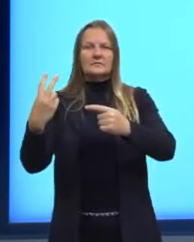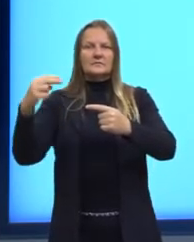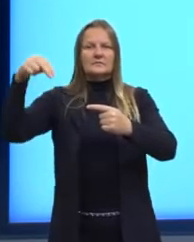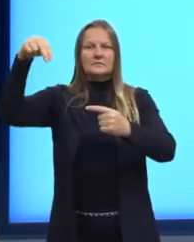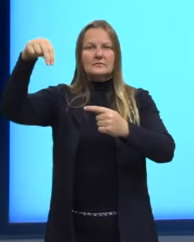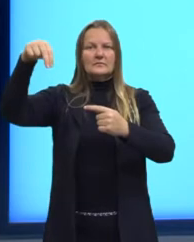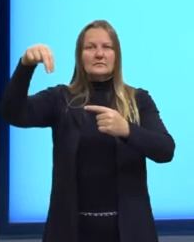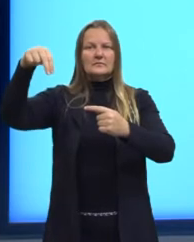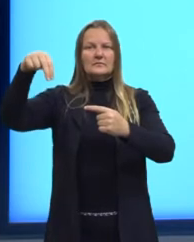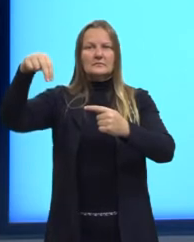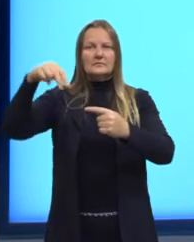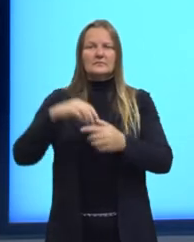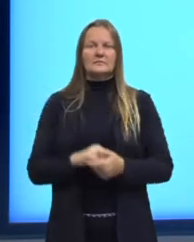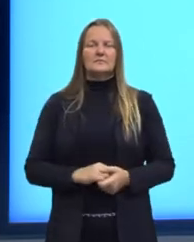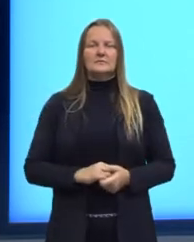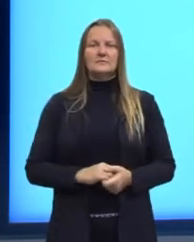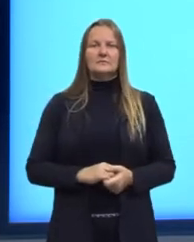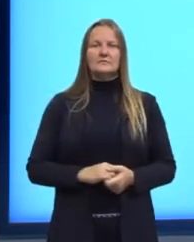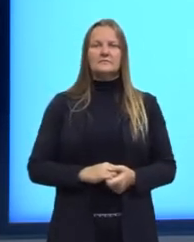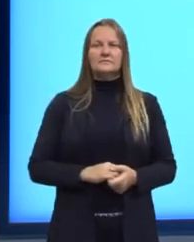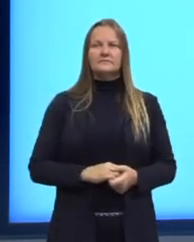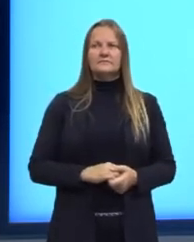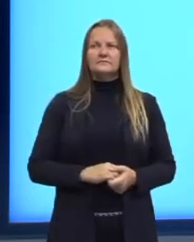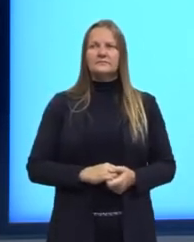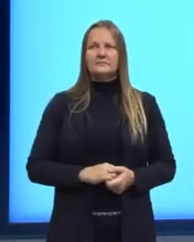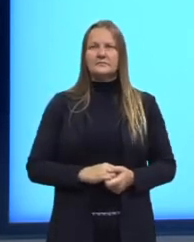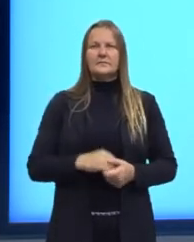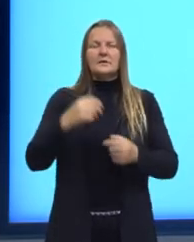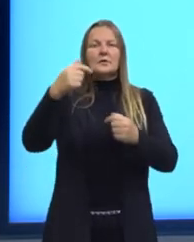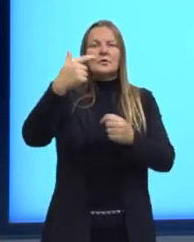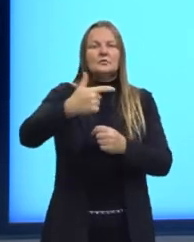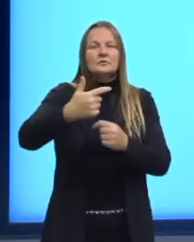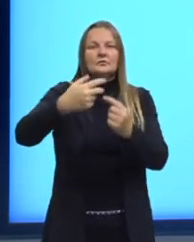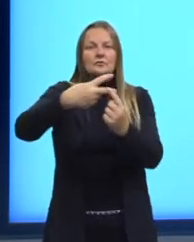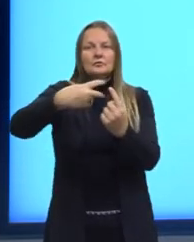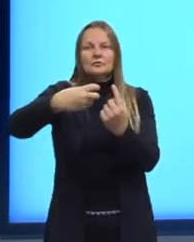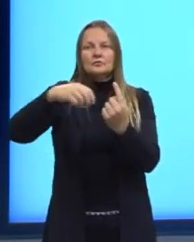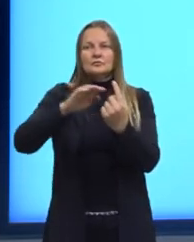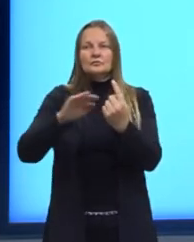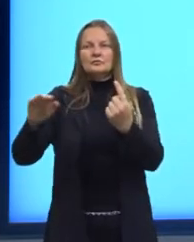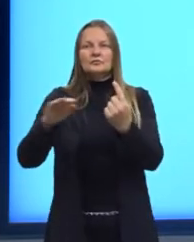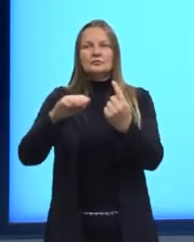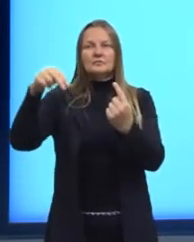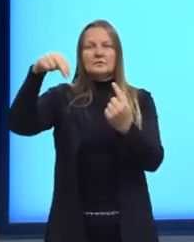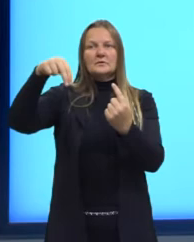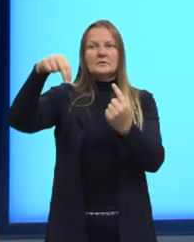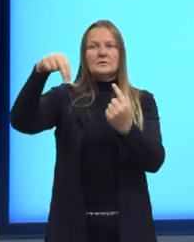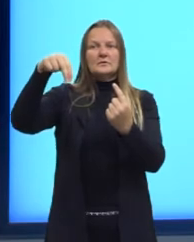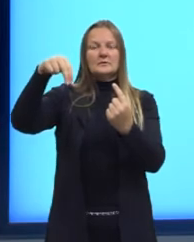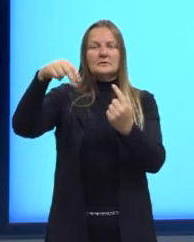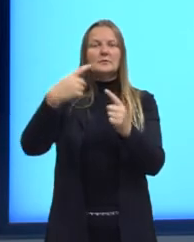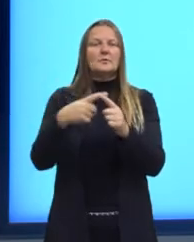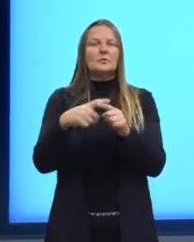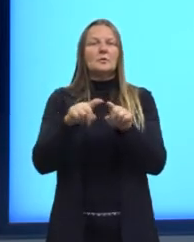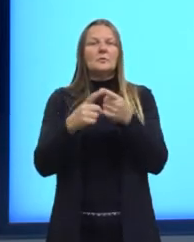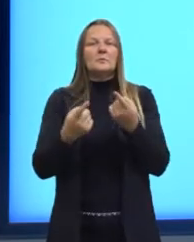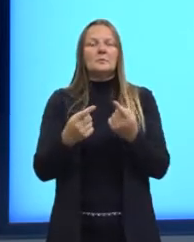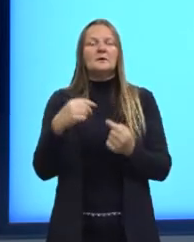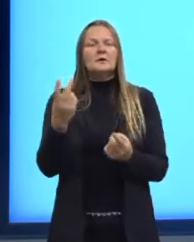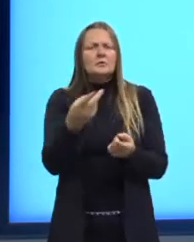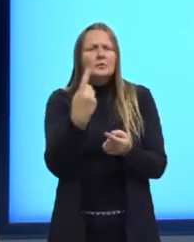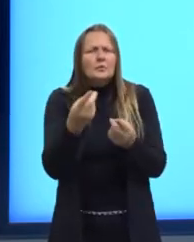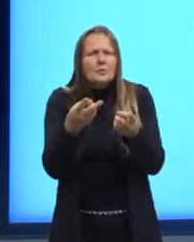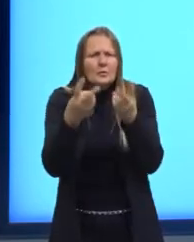elevado a n aqui nesse segundo lado da Igualdade nós temos aquele expoente n mas nós vimos lá